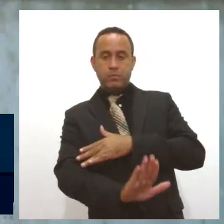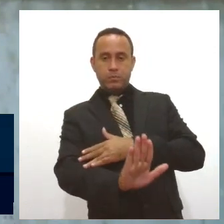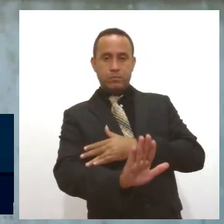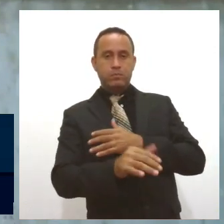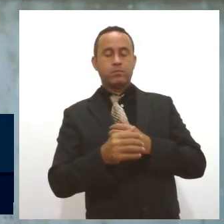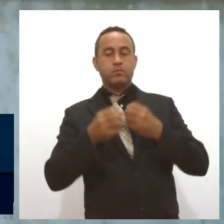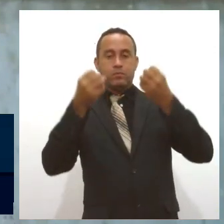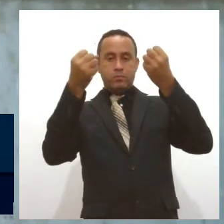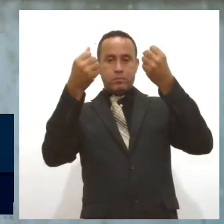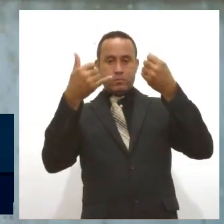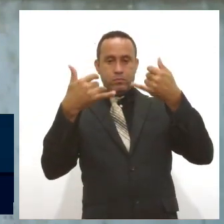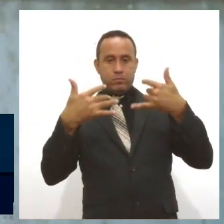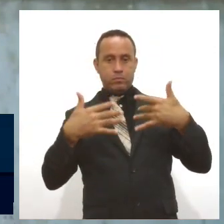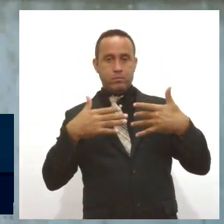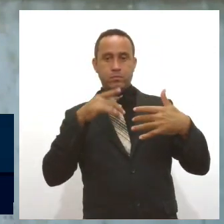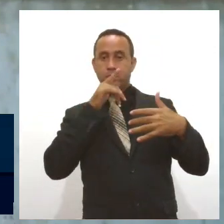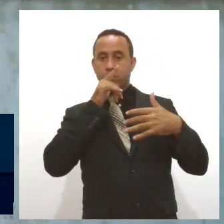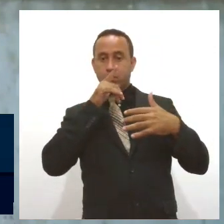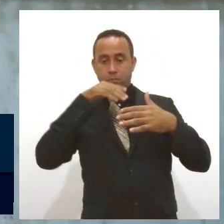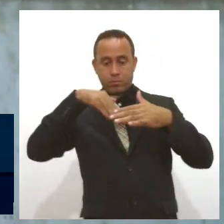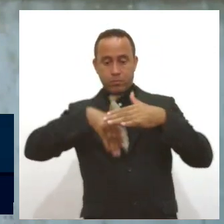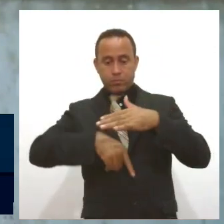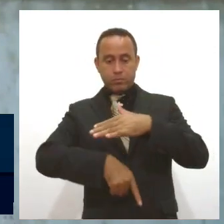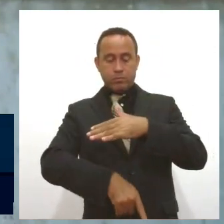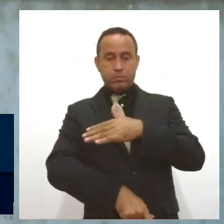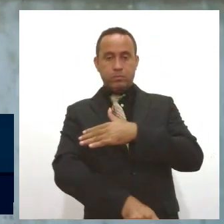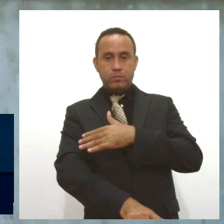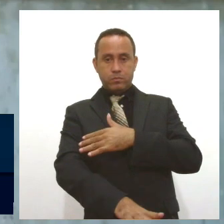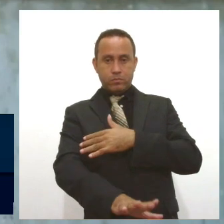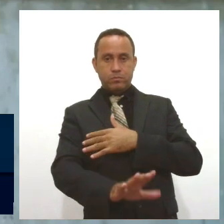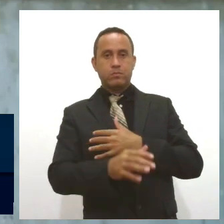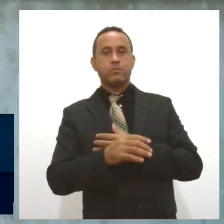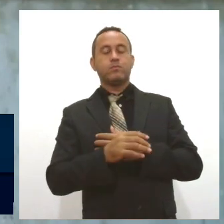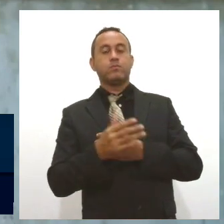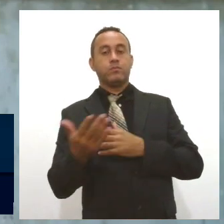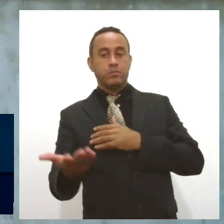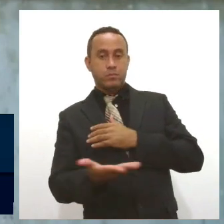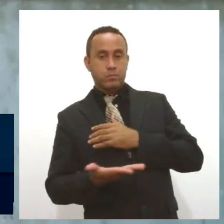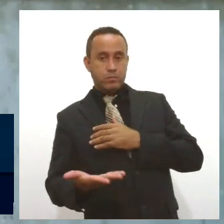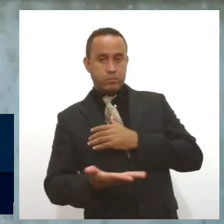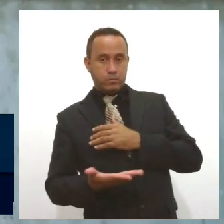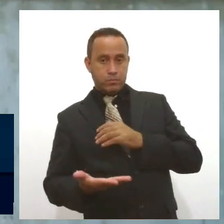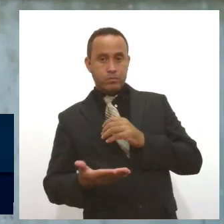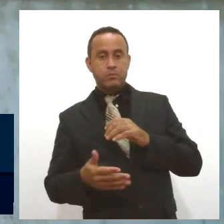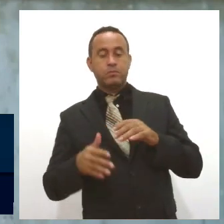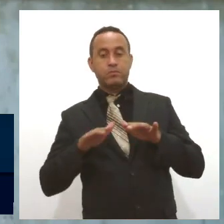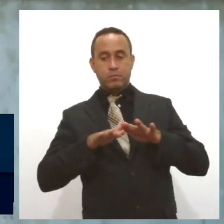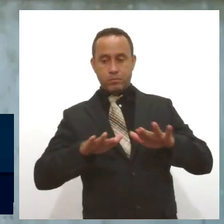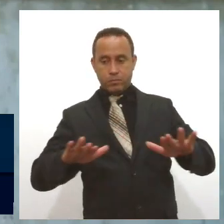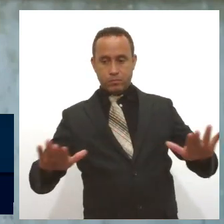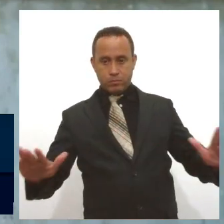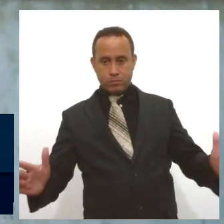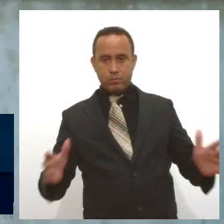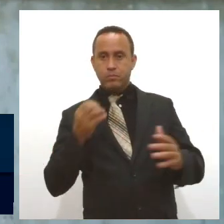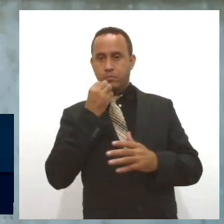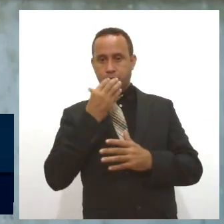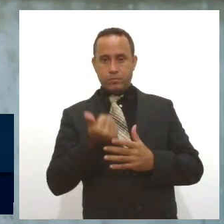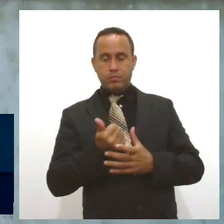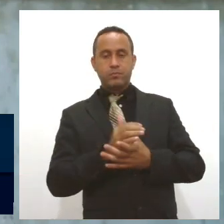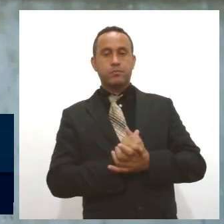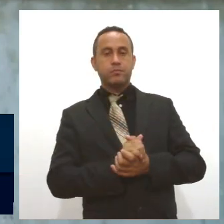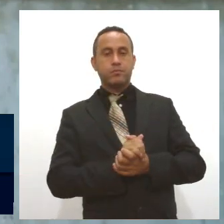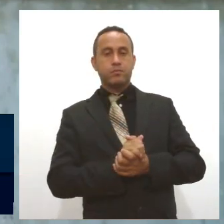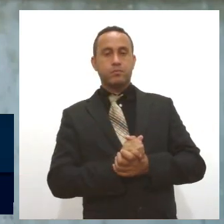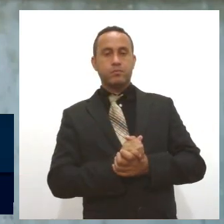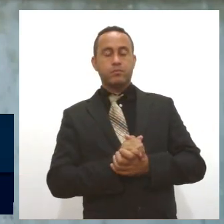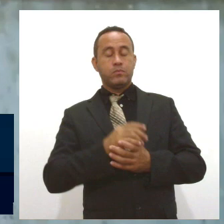bom esclarecer que água subterrânea e água superficial, no nosso caso especial, elas são irmãs siamesas. E